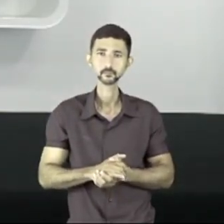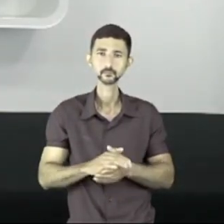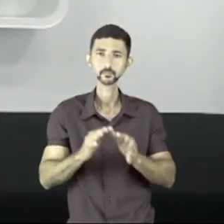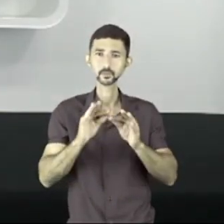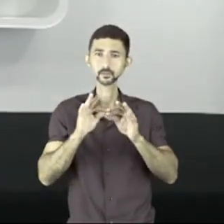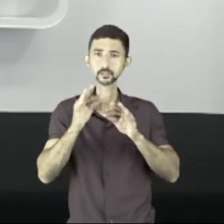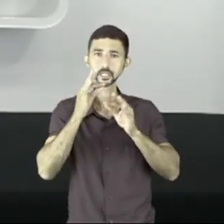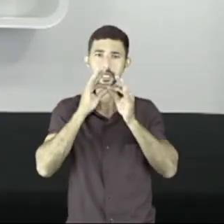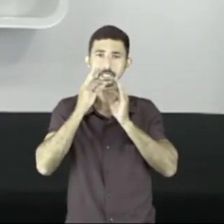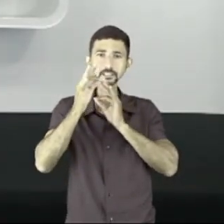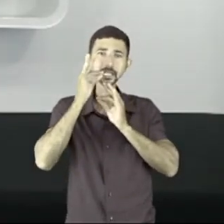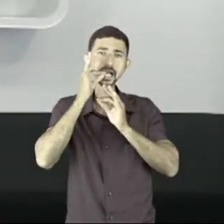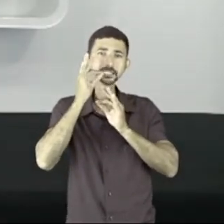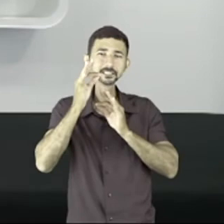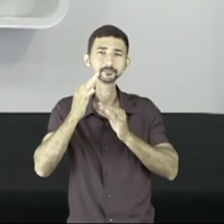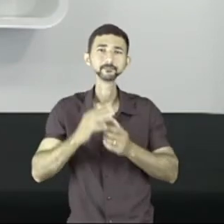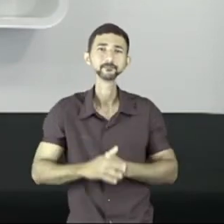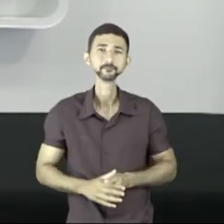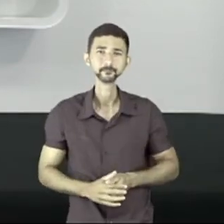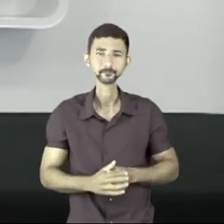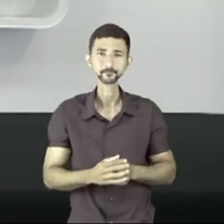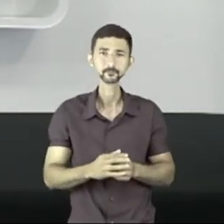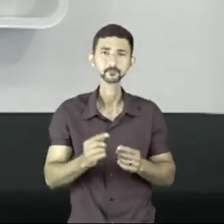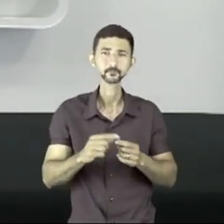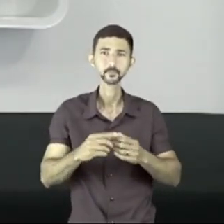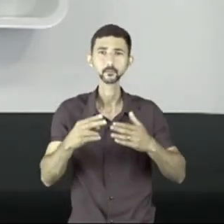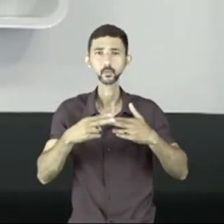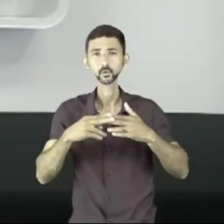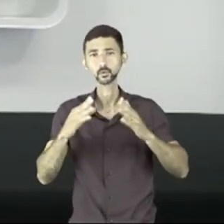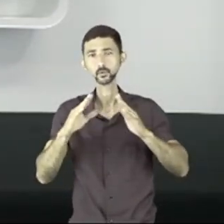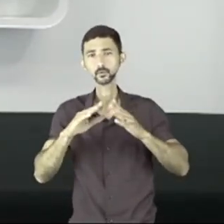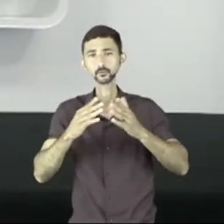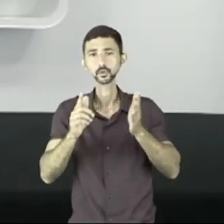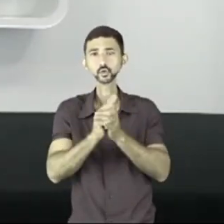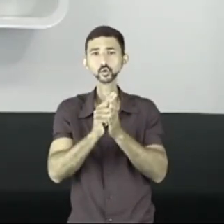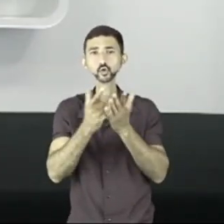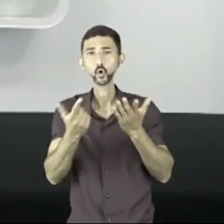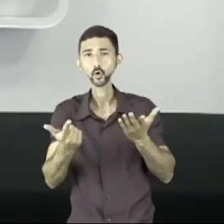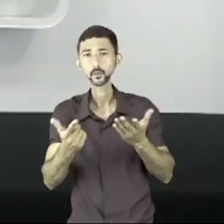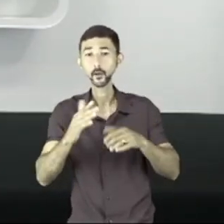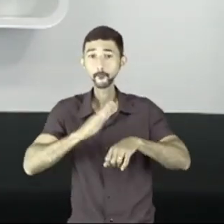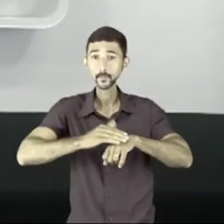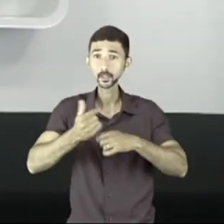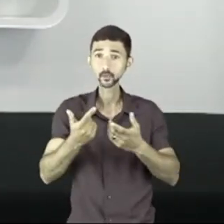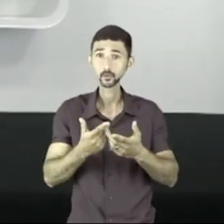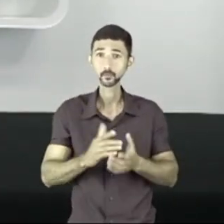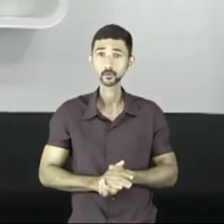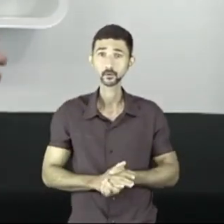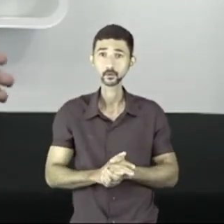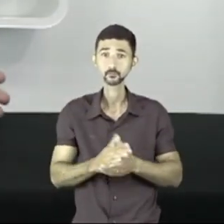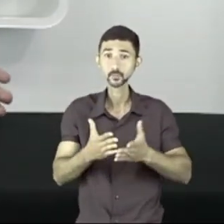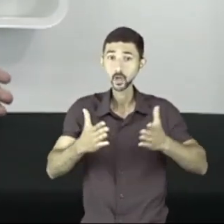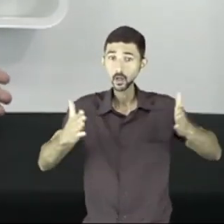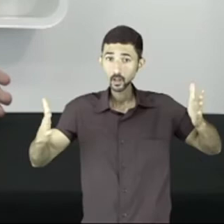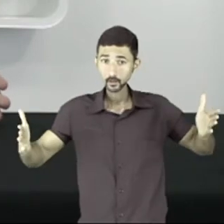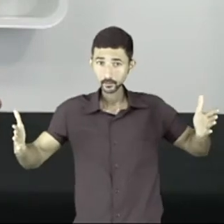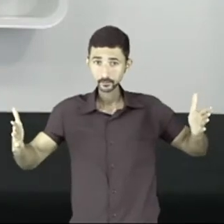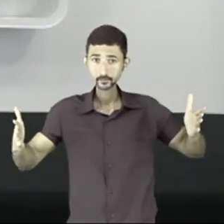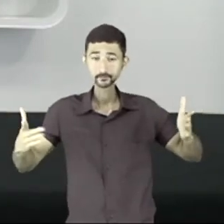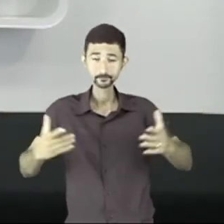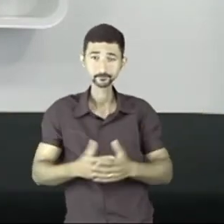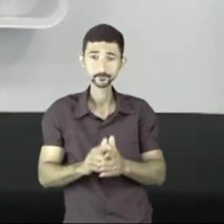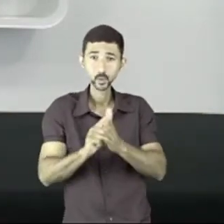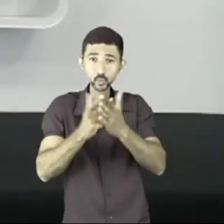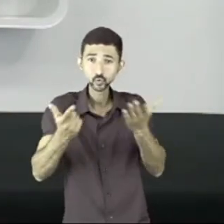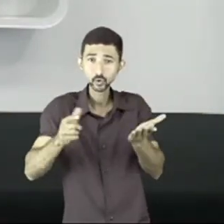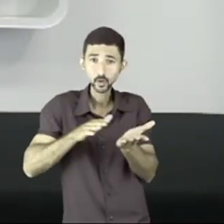fita. Mas você na sua casa, você pode utilizar jornal. O jornal pode ser até melhor, porque a folha do jornal ela é grande.